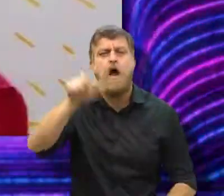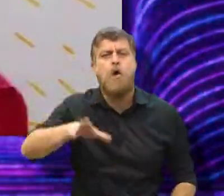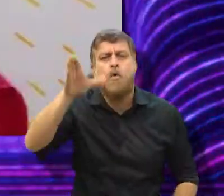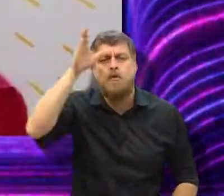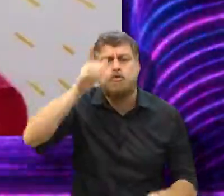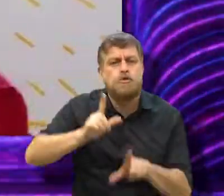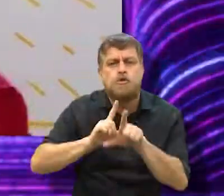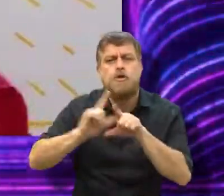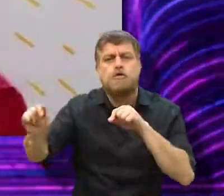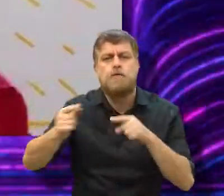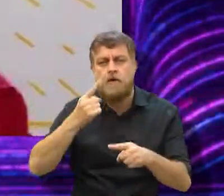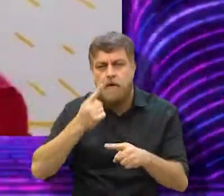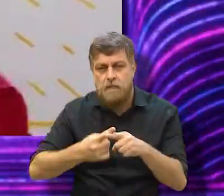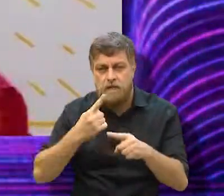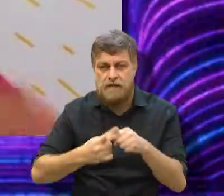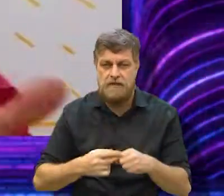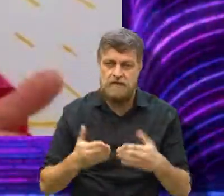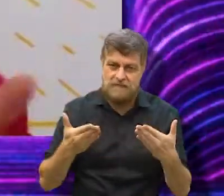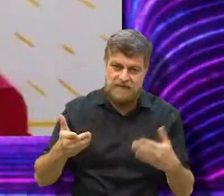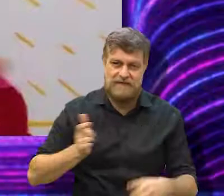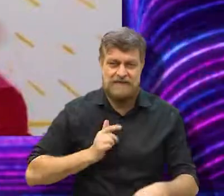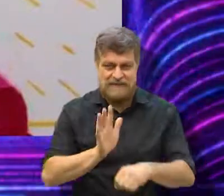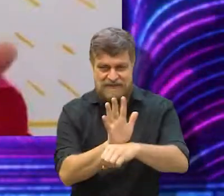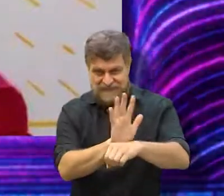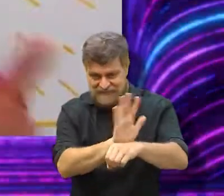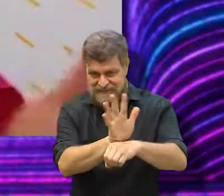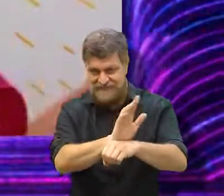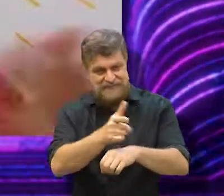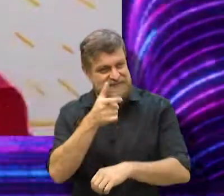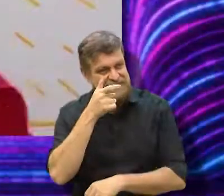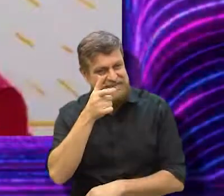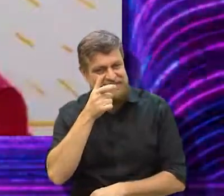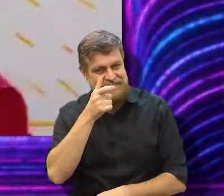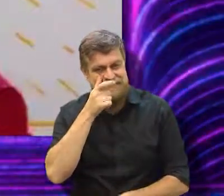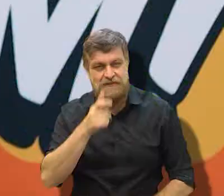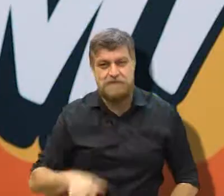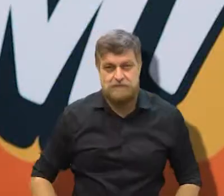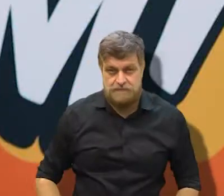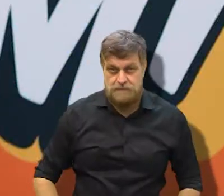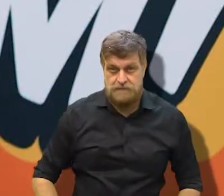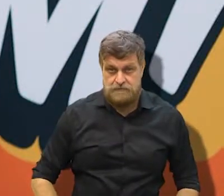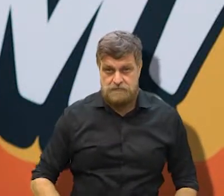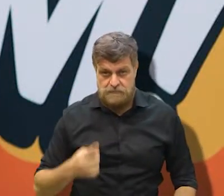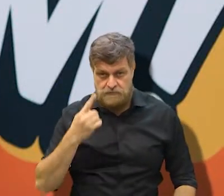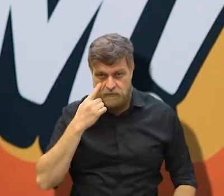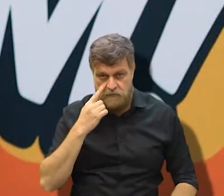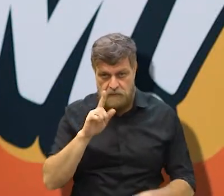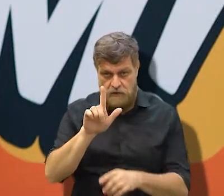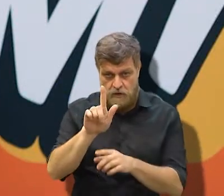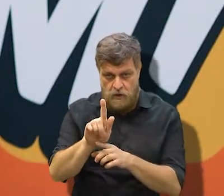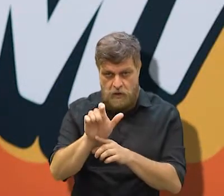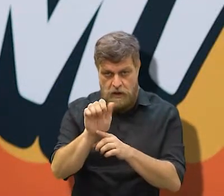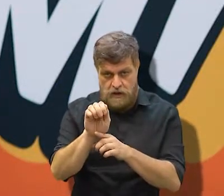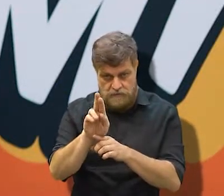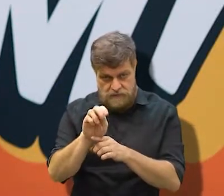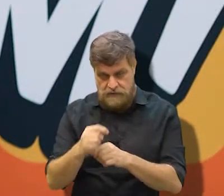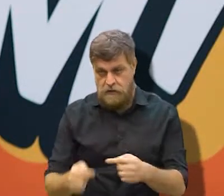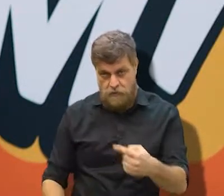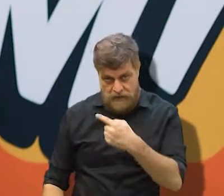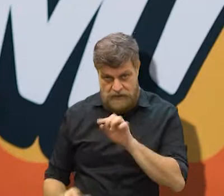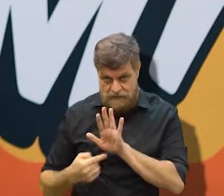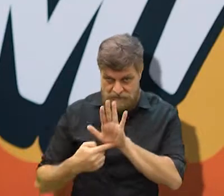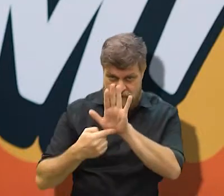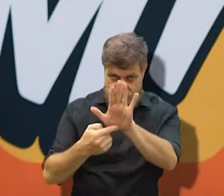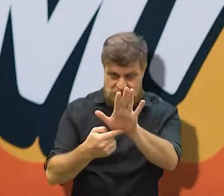que ele desapareceu, e para isso, e óbvio, vai ter que assistir muito filme. E olha só que interessante, o Gabriel mandou aqui pra gente,